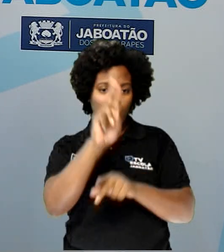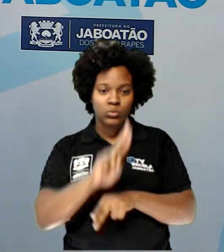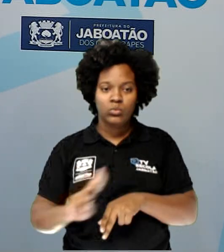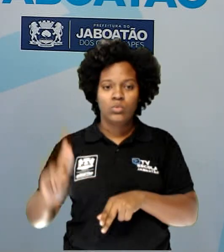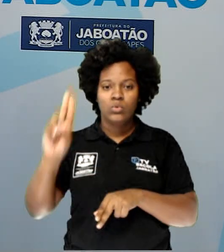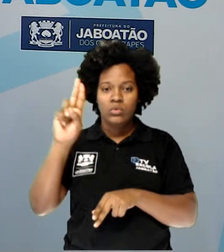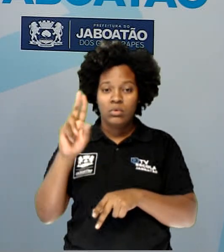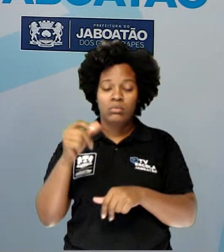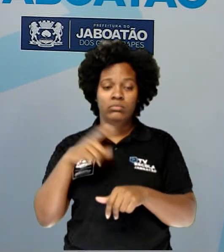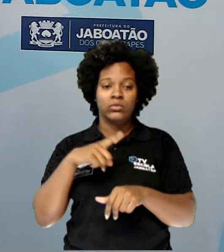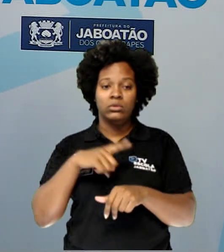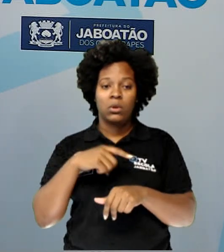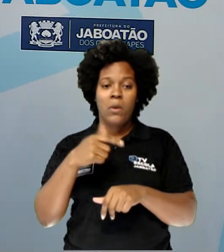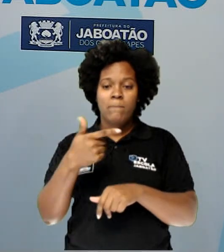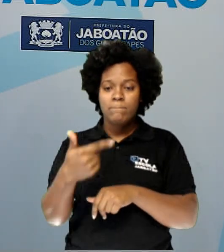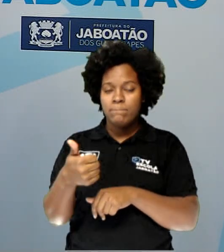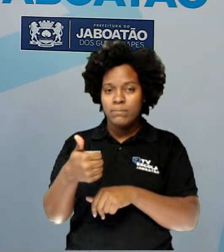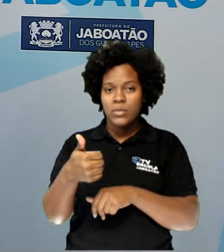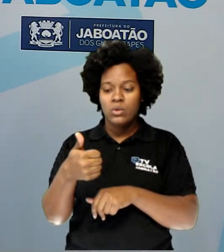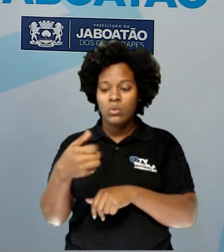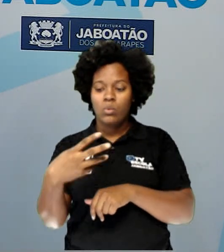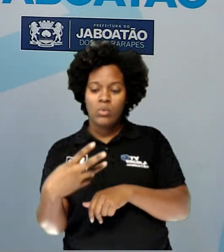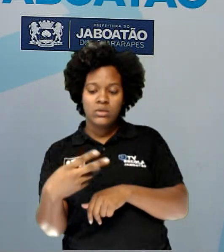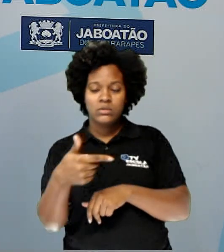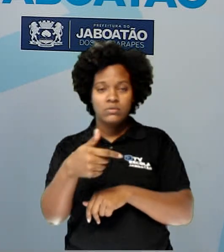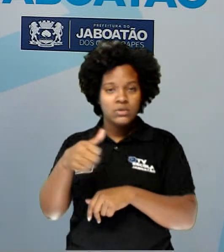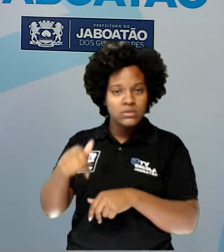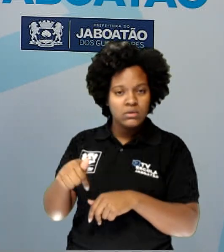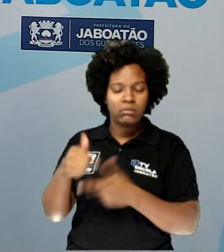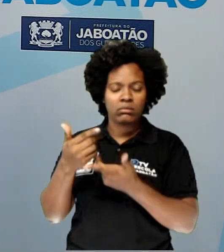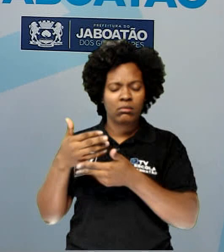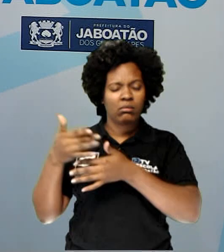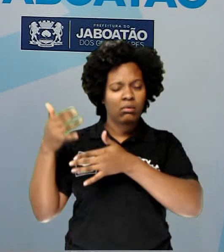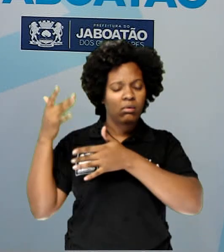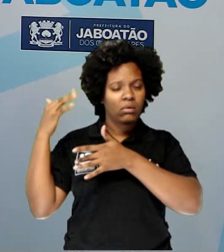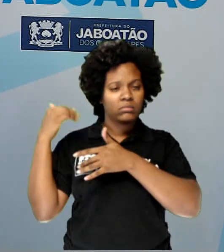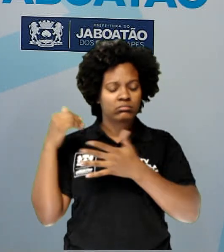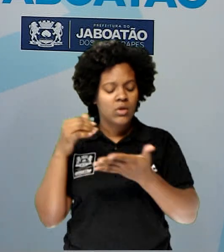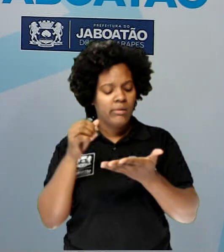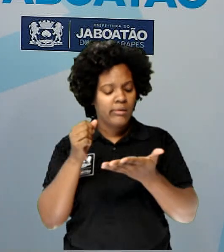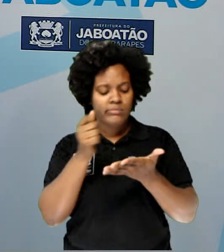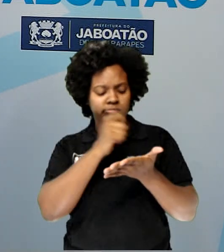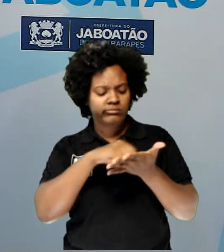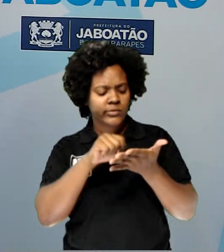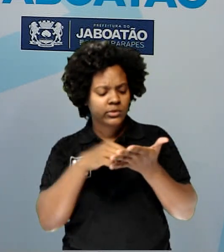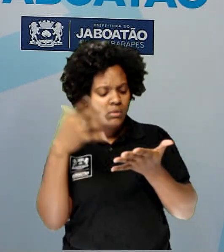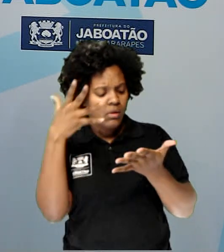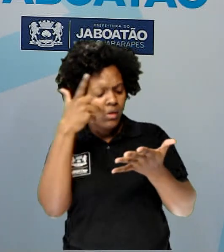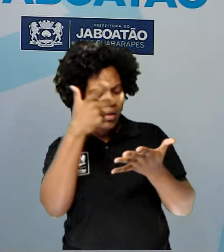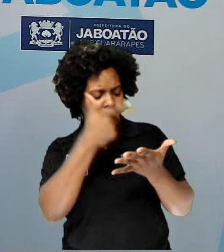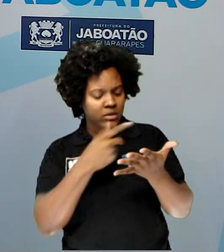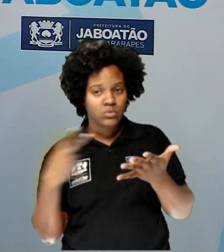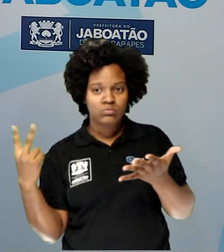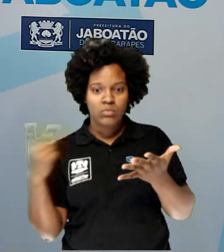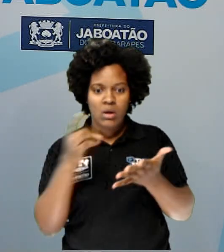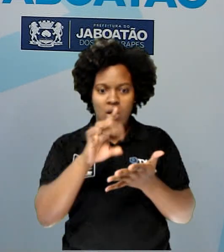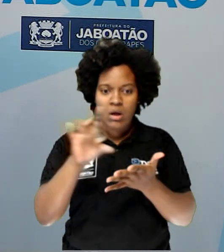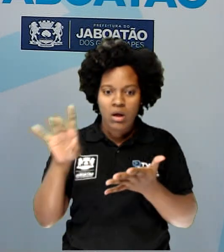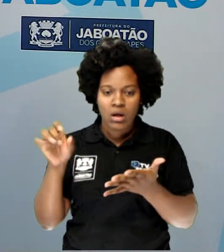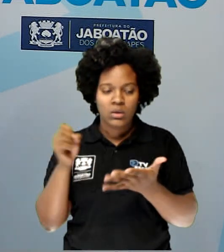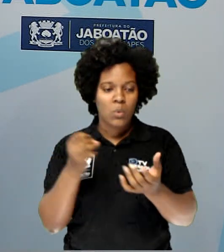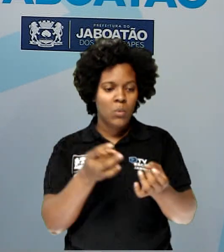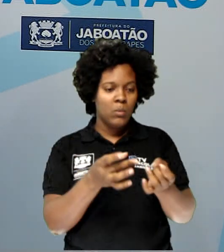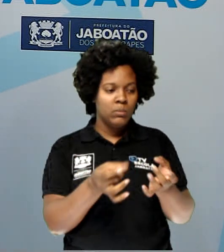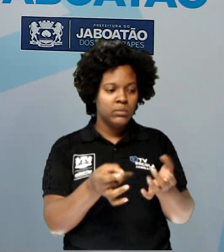em 1427. Eram manuscritos lindos que valiam cada um o preço de uma